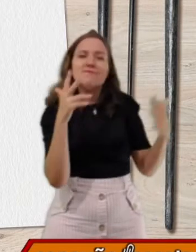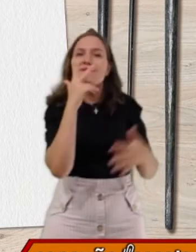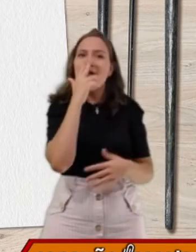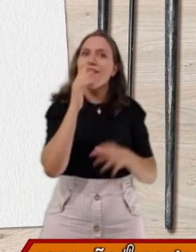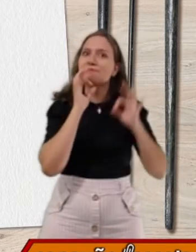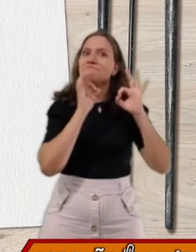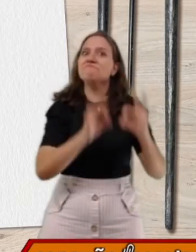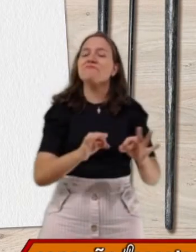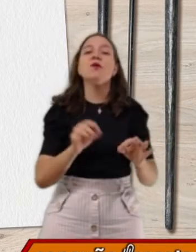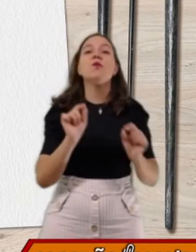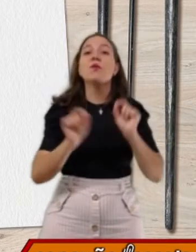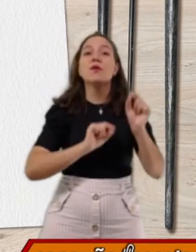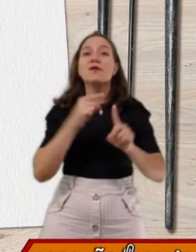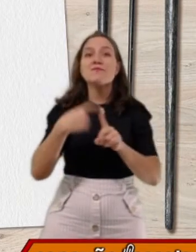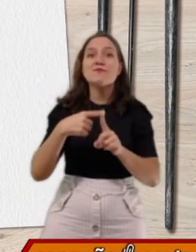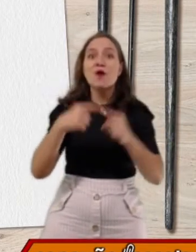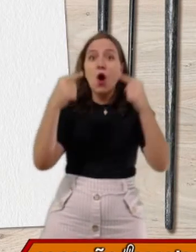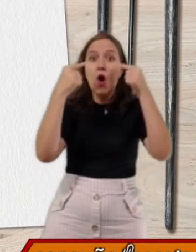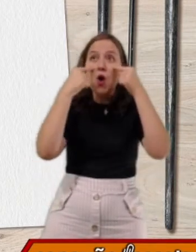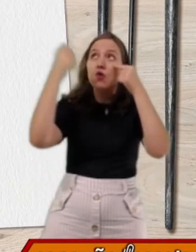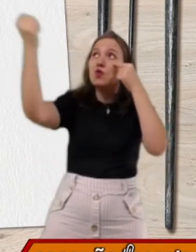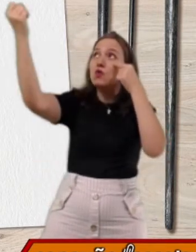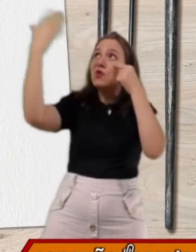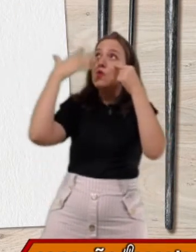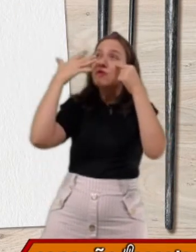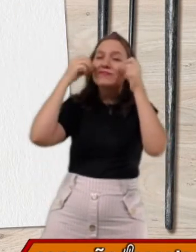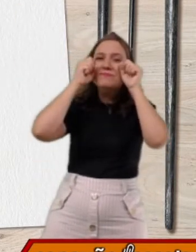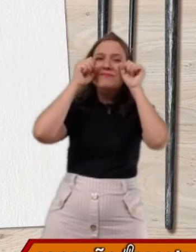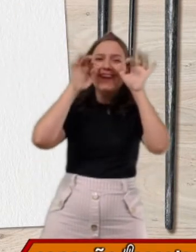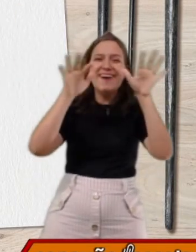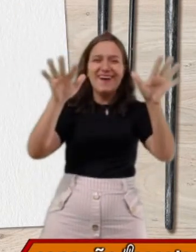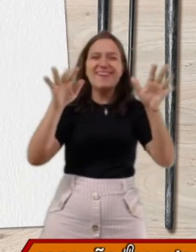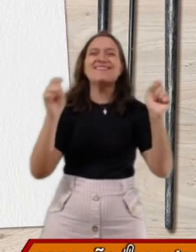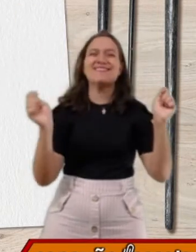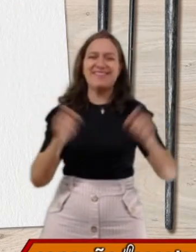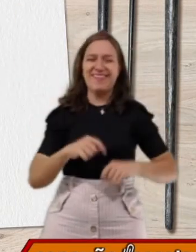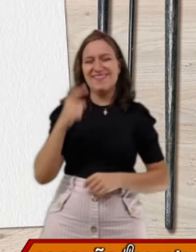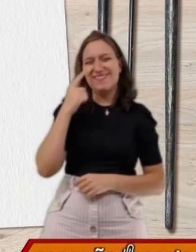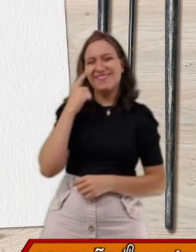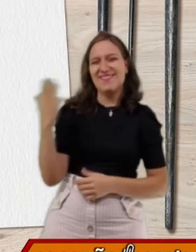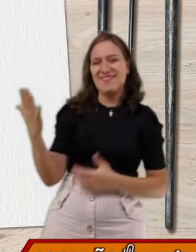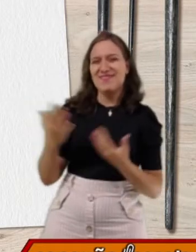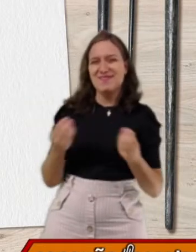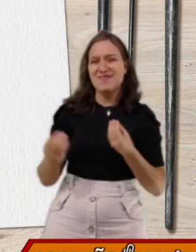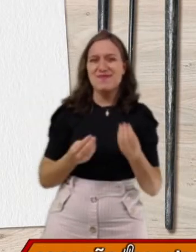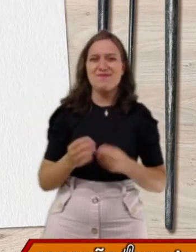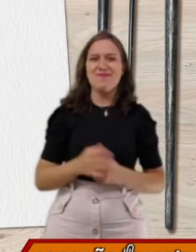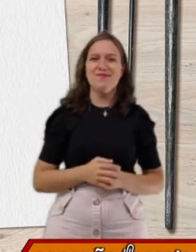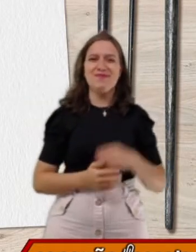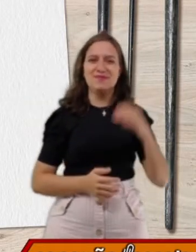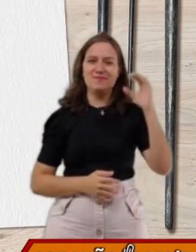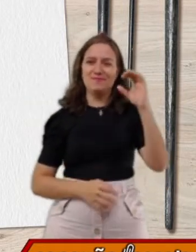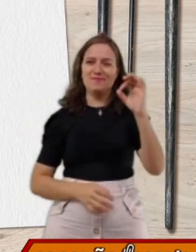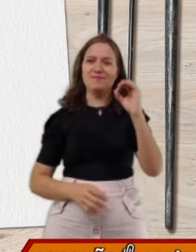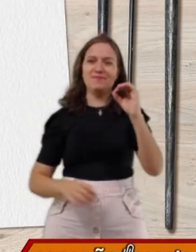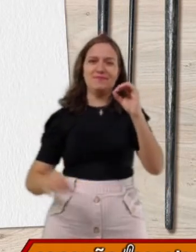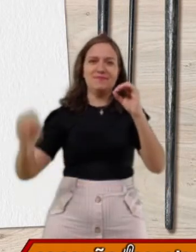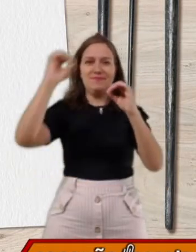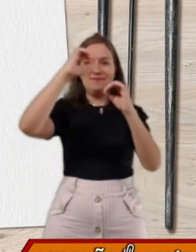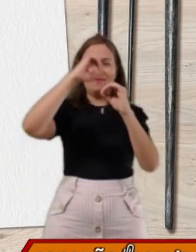que estão brilhando é o reflexo da luz que bate no olho e a gente vai o colocar uma bolinha de cá